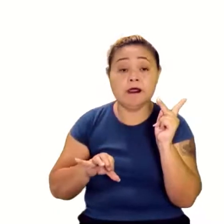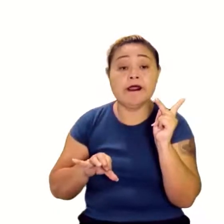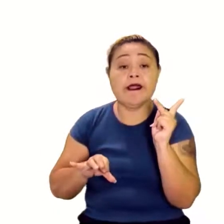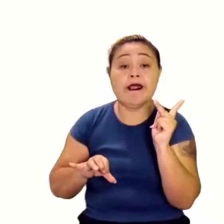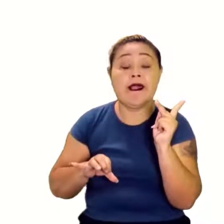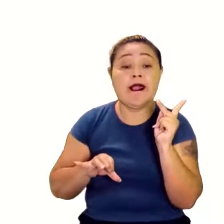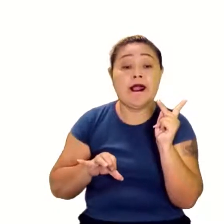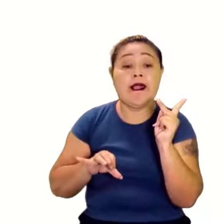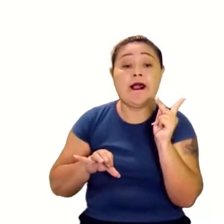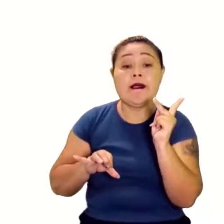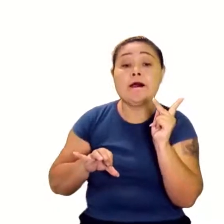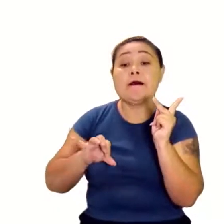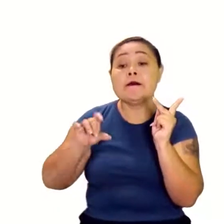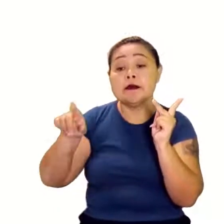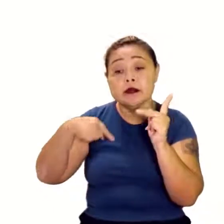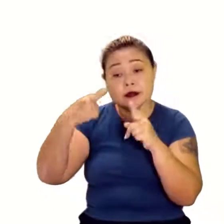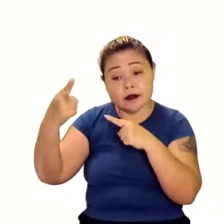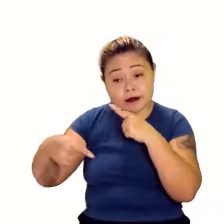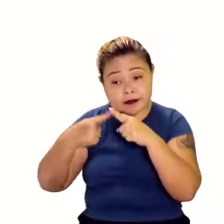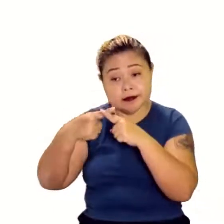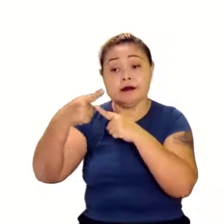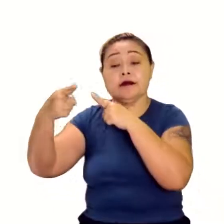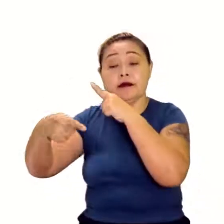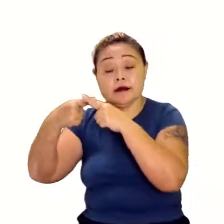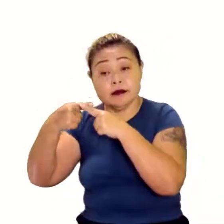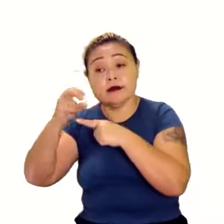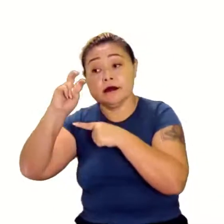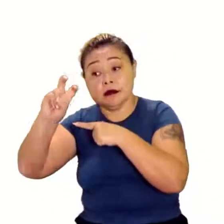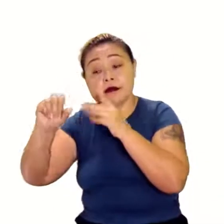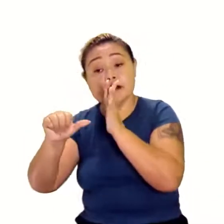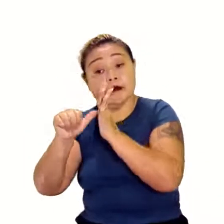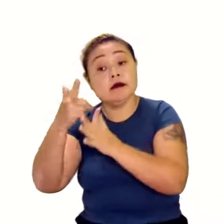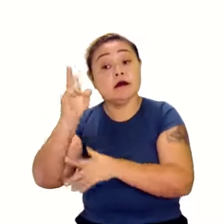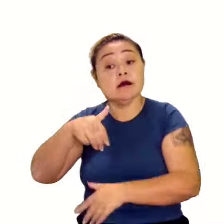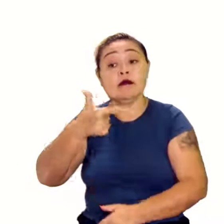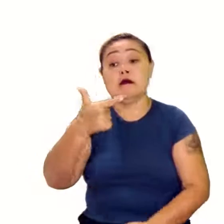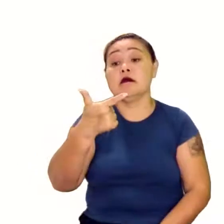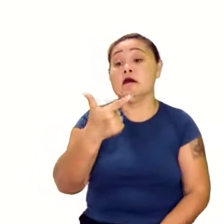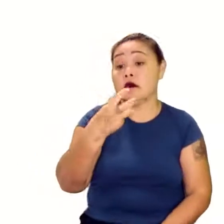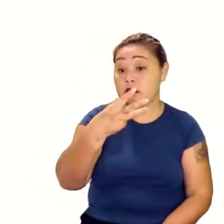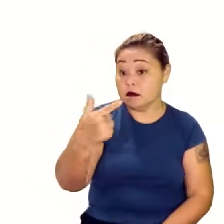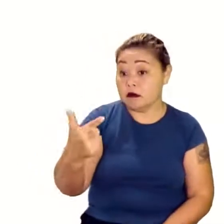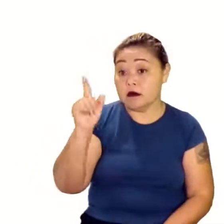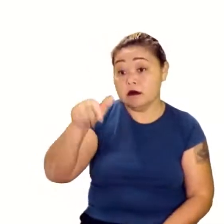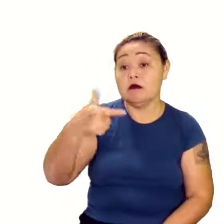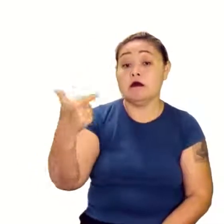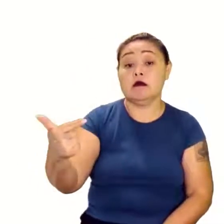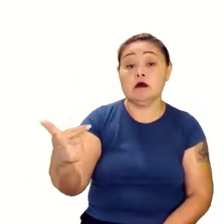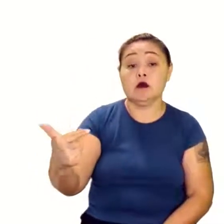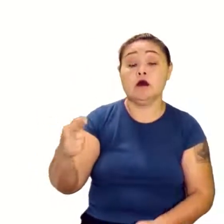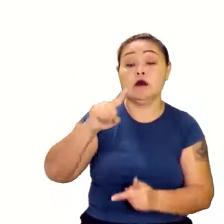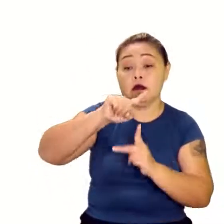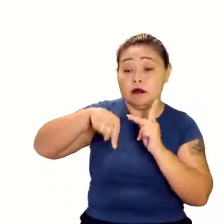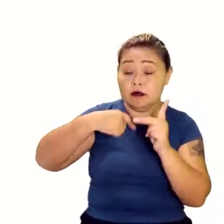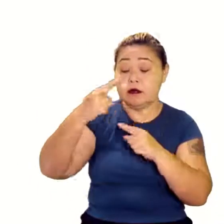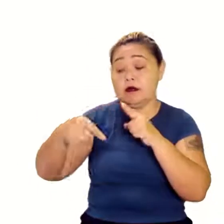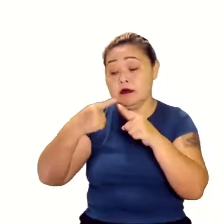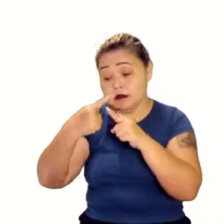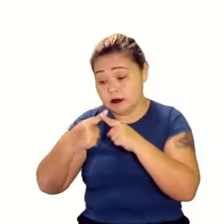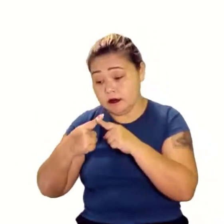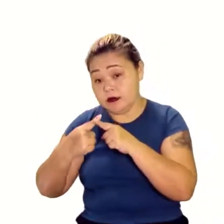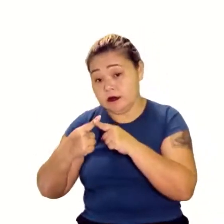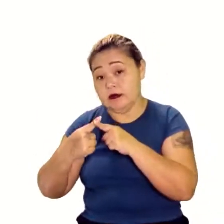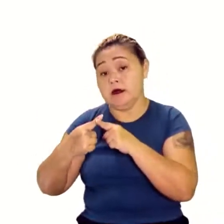729, né? Qual é o número que ele vezes ele mesmo 5 vezes dá 32? É o 2. É o 2. E qual é o número que ele vezes ele